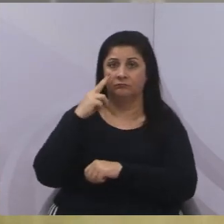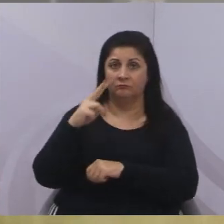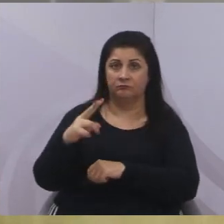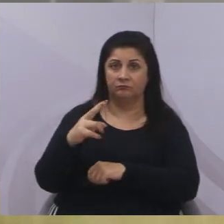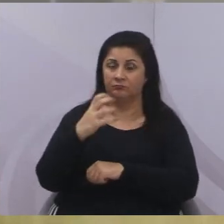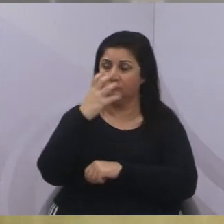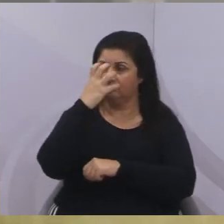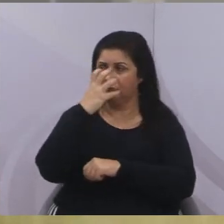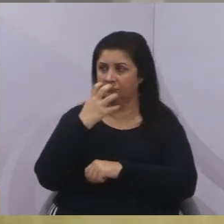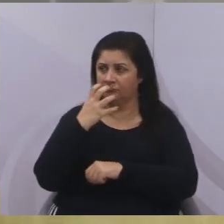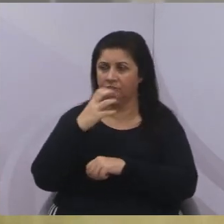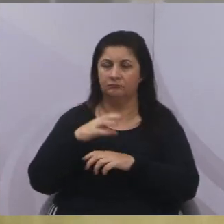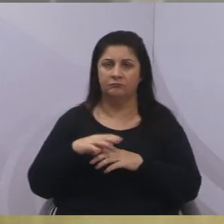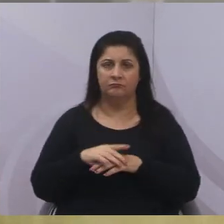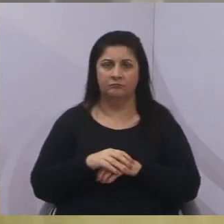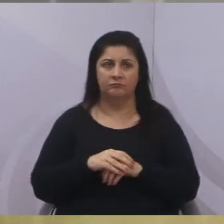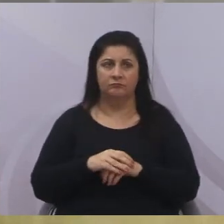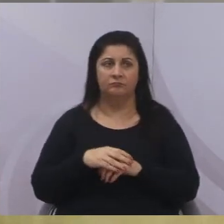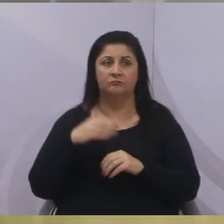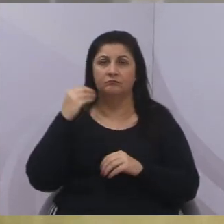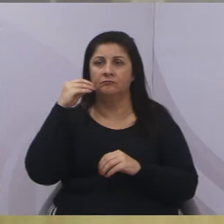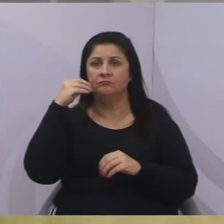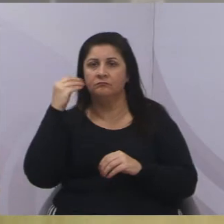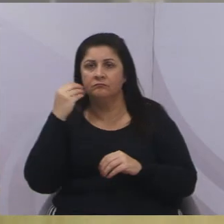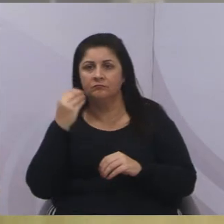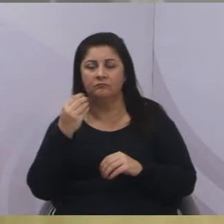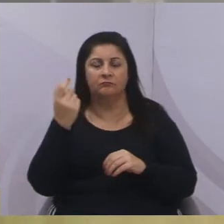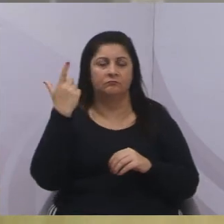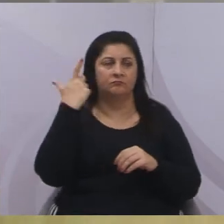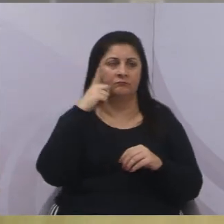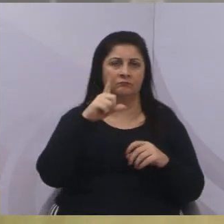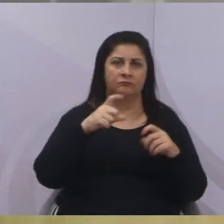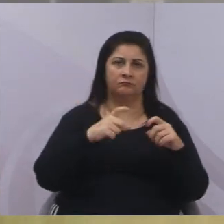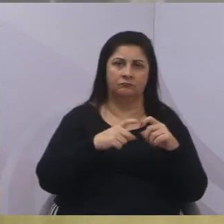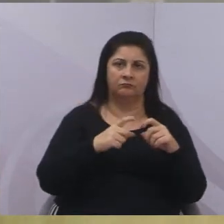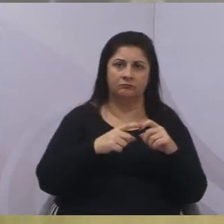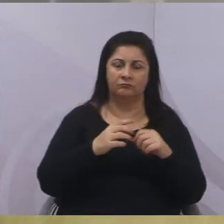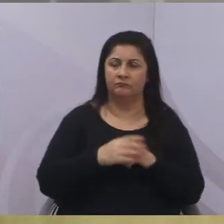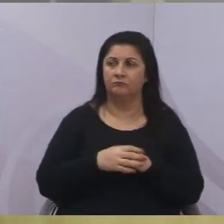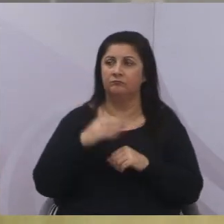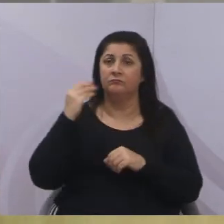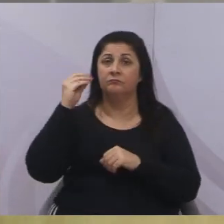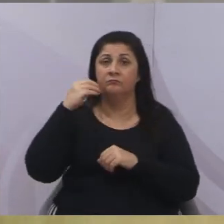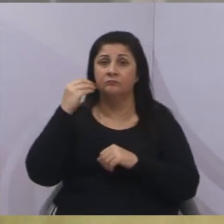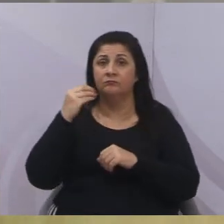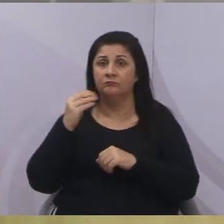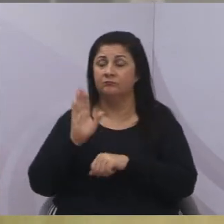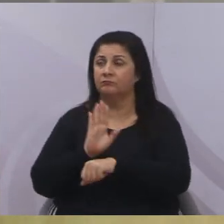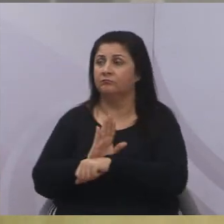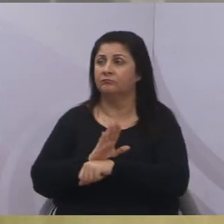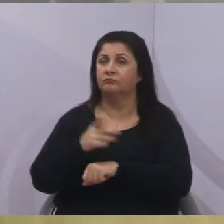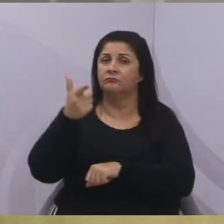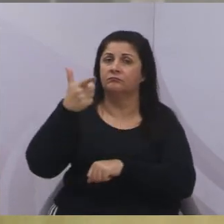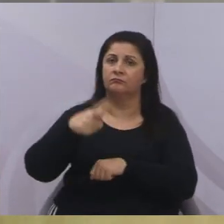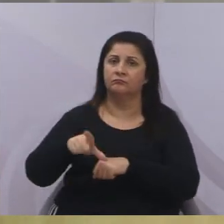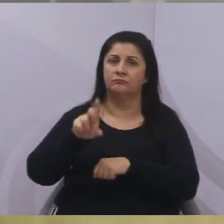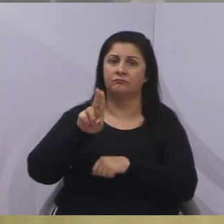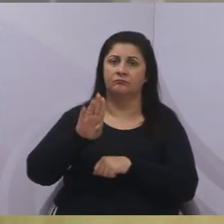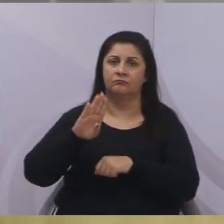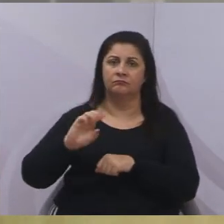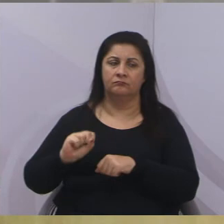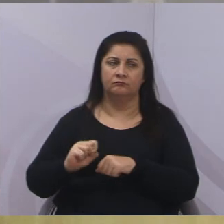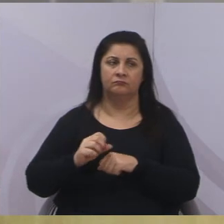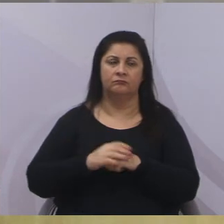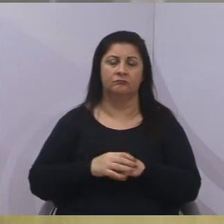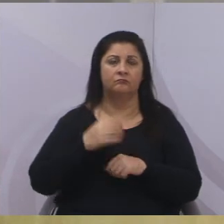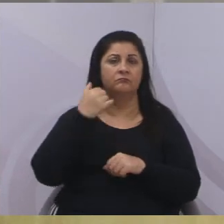com o médico para o encaixe, ela vai buscar apoio de outra unidade, de uma unidade parceira, ela vai